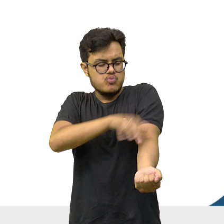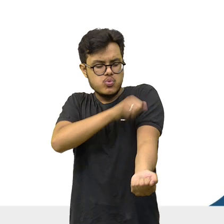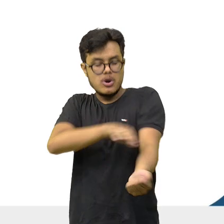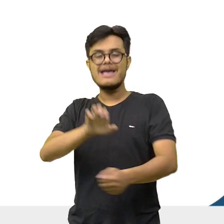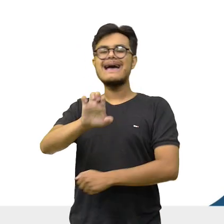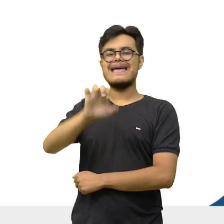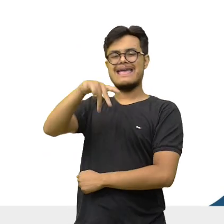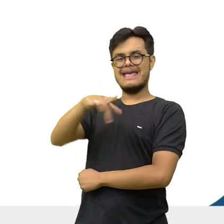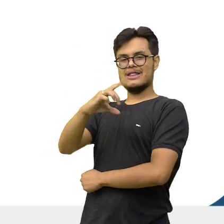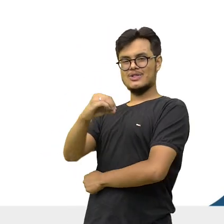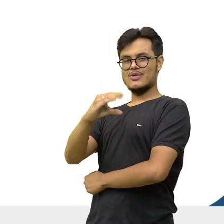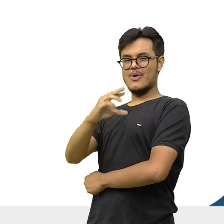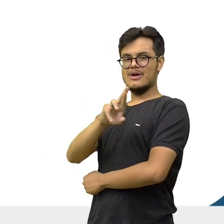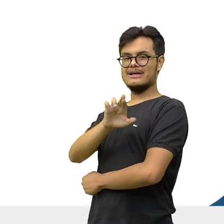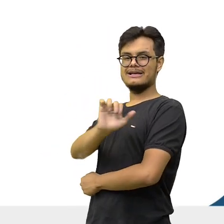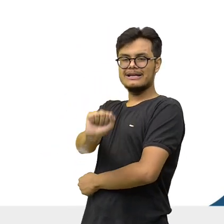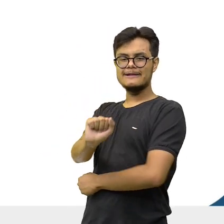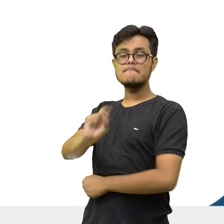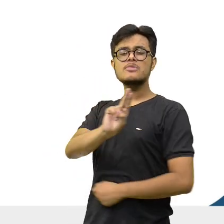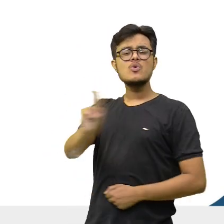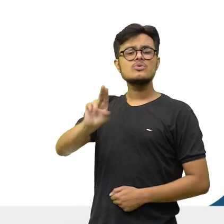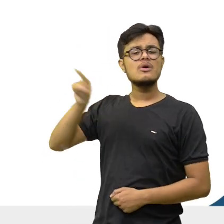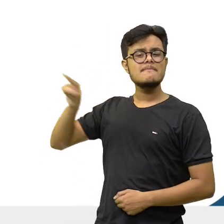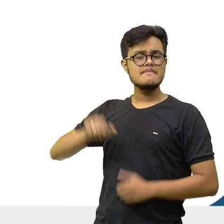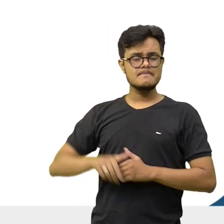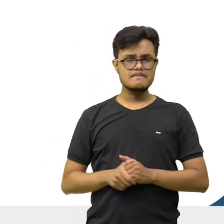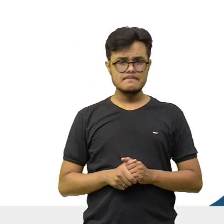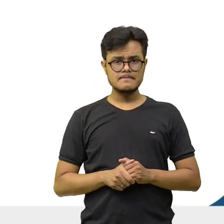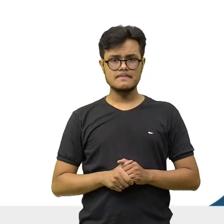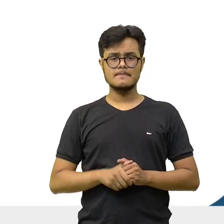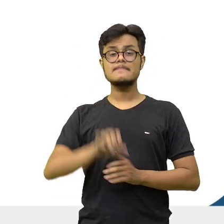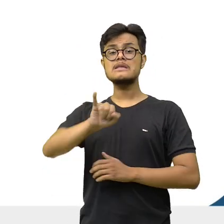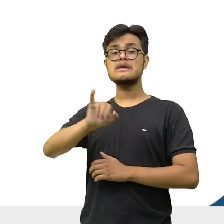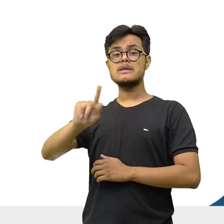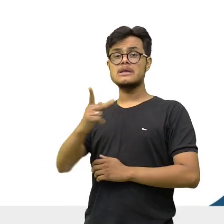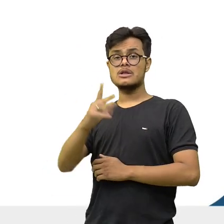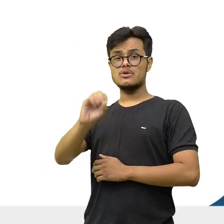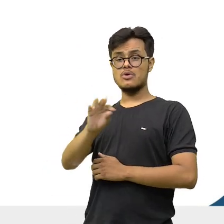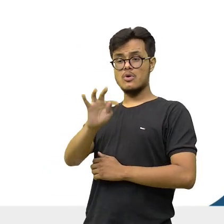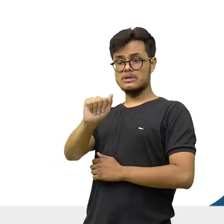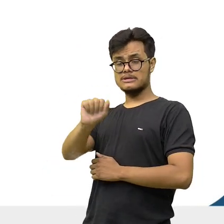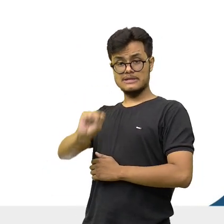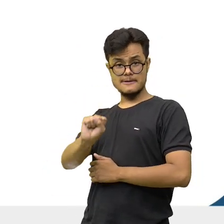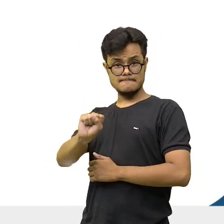tem nome? Tem, são chamadas ilhotas de